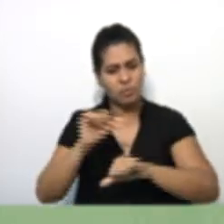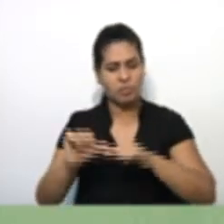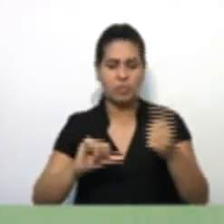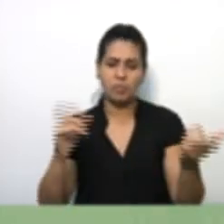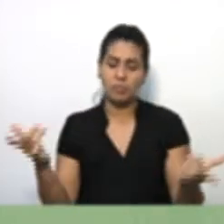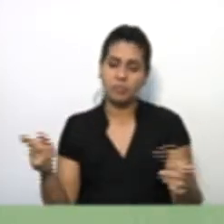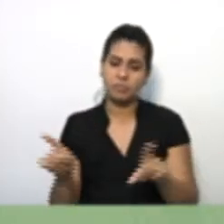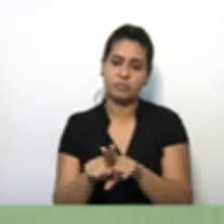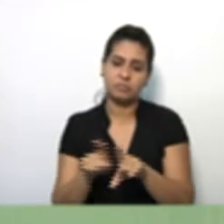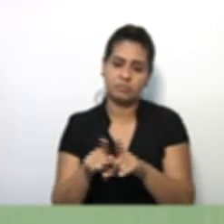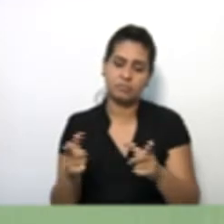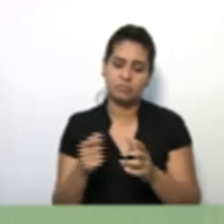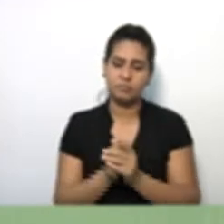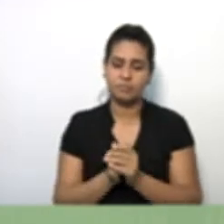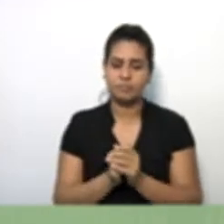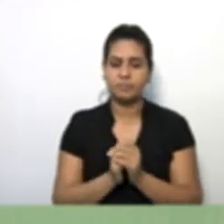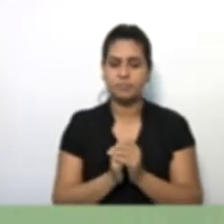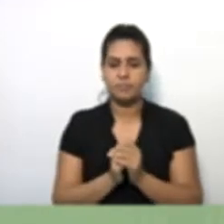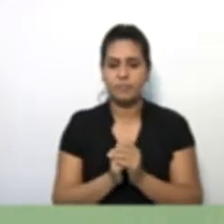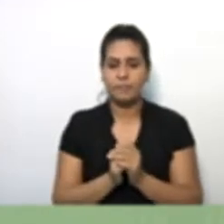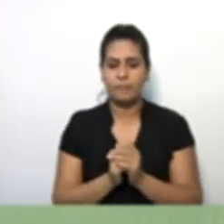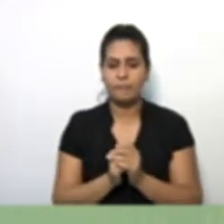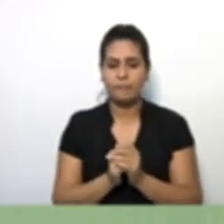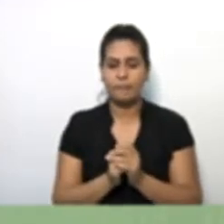né? Nós temos aqui